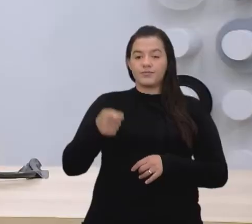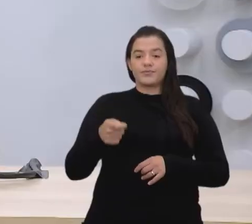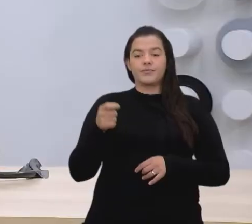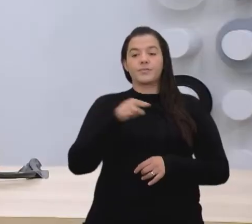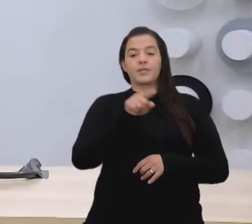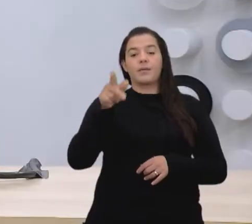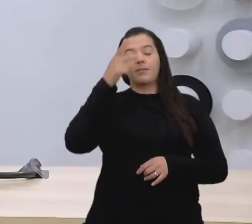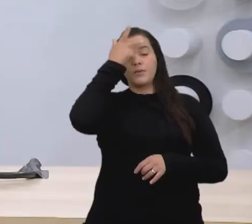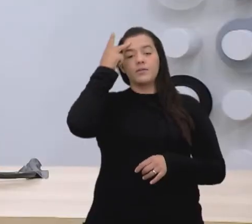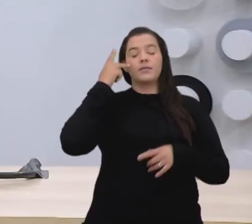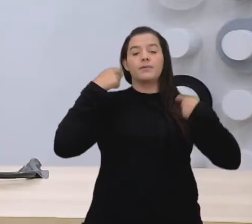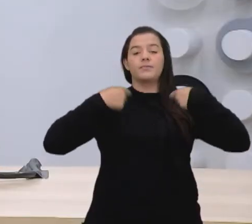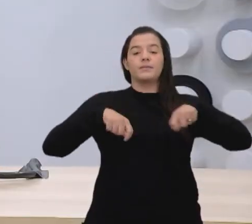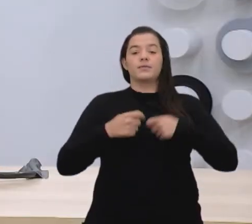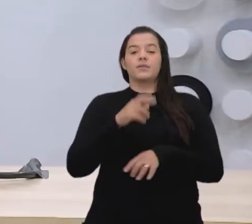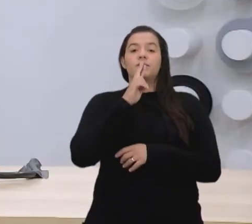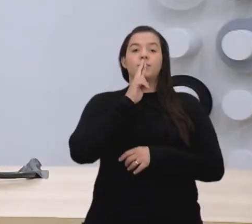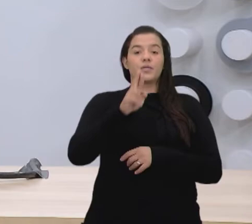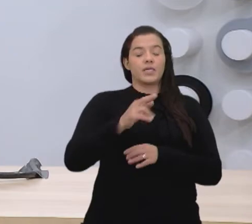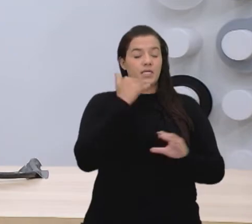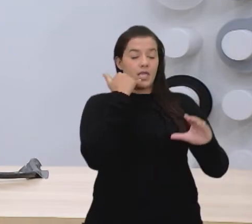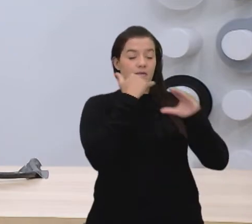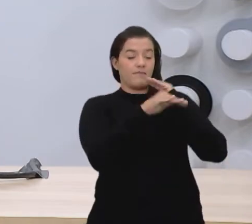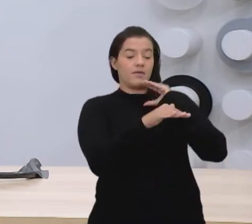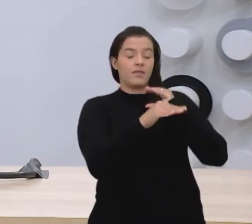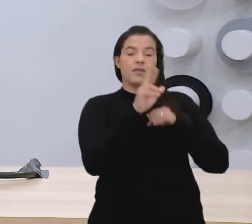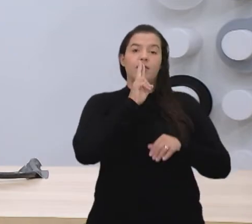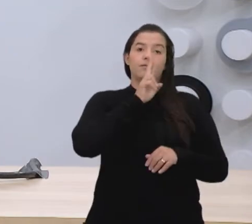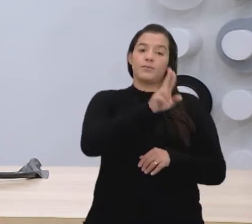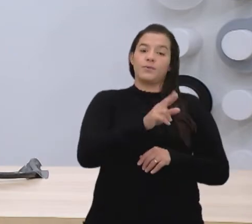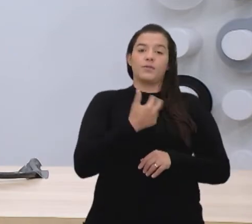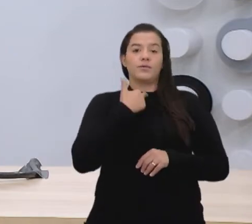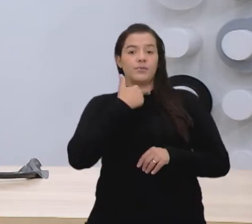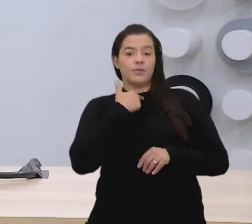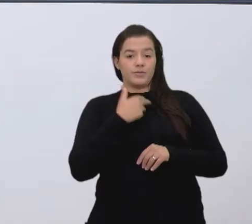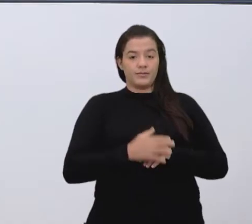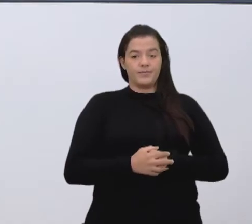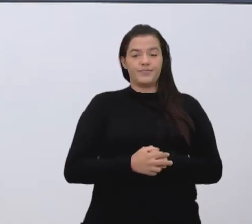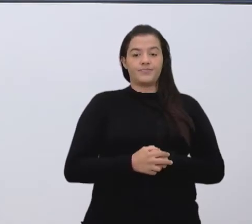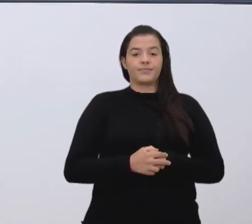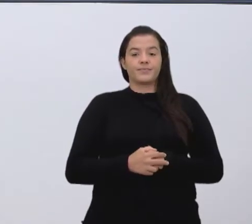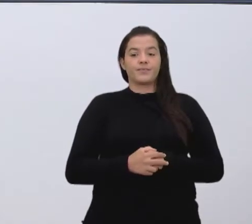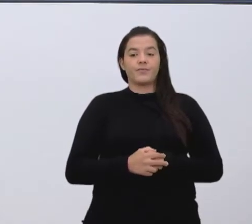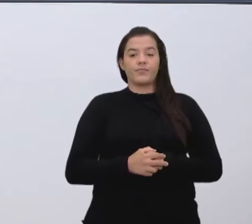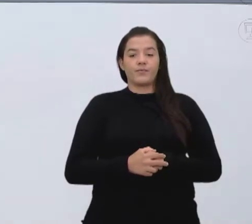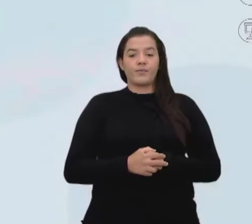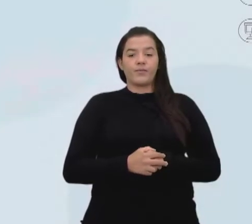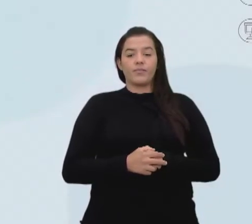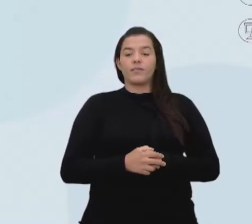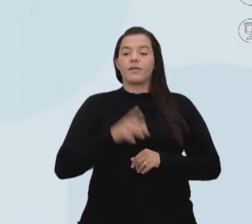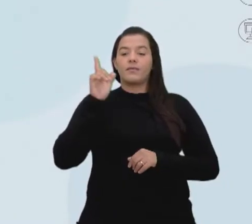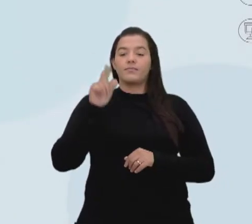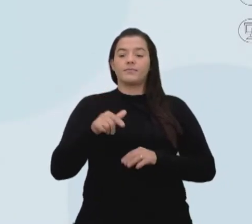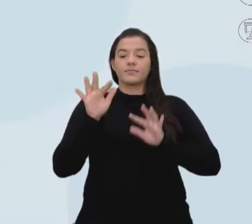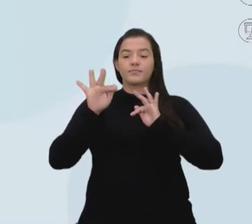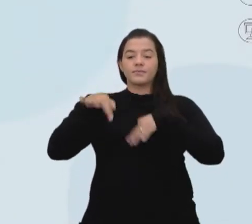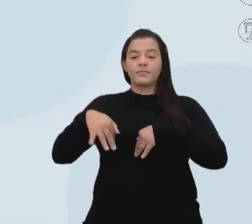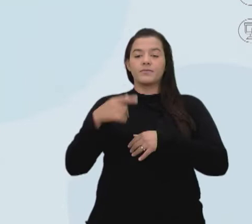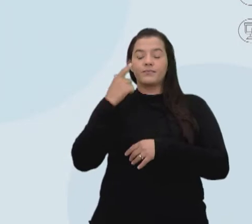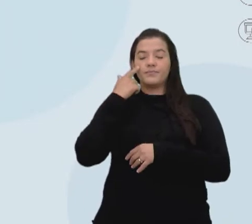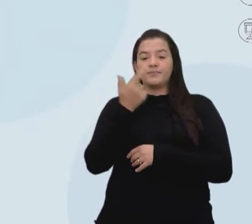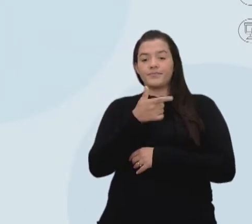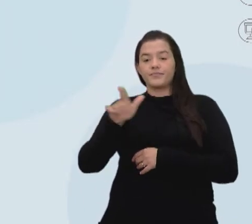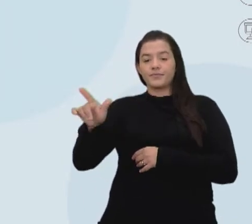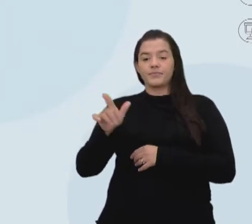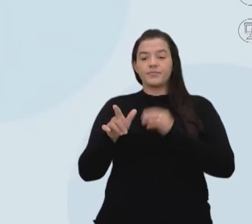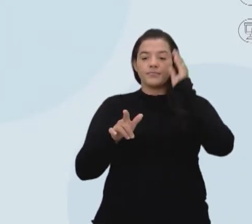a pessoa ter que escrever e falar, não dá para enviar sem Sem responder resposta. isso. É isso aí, tá ok? É bem interessante E aí, isso. para finalizar, filósofo à parte, o que a gente faz?